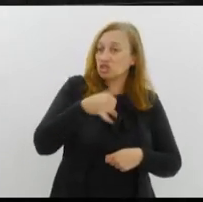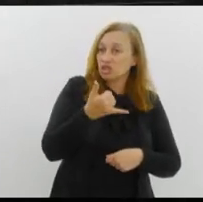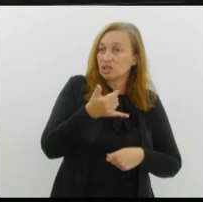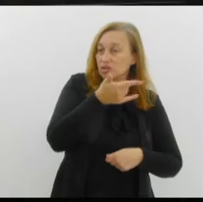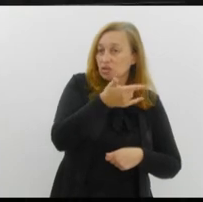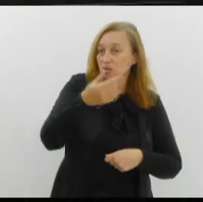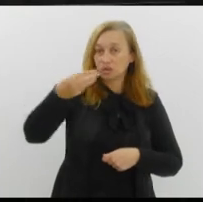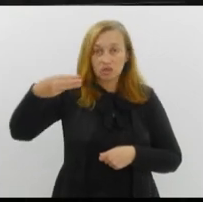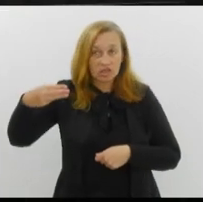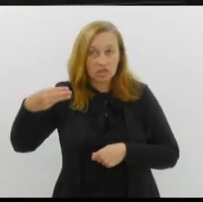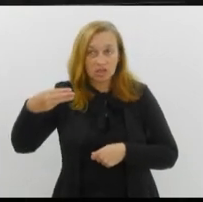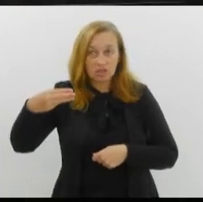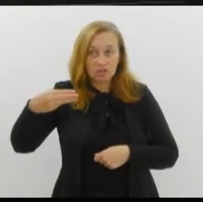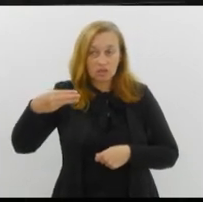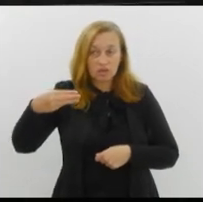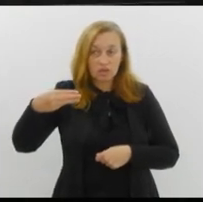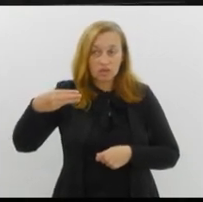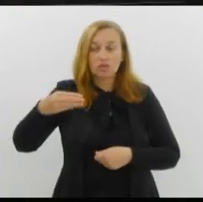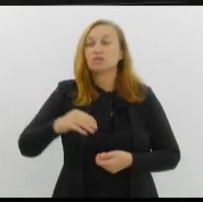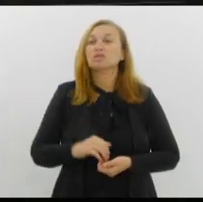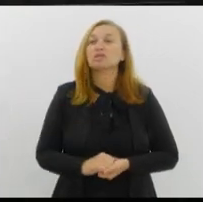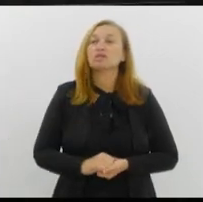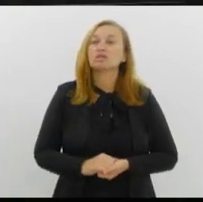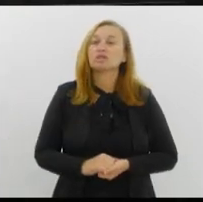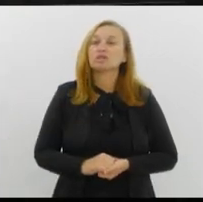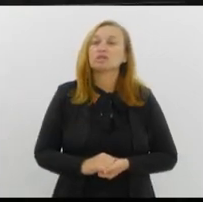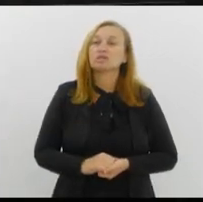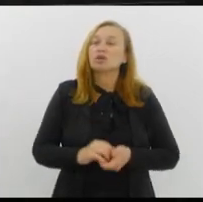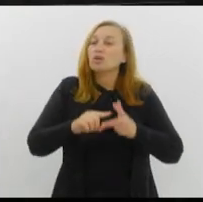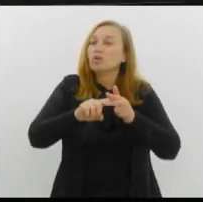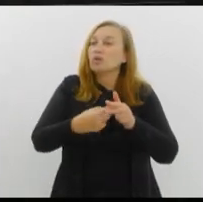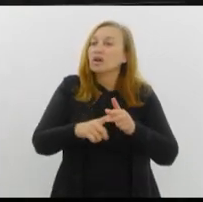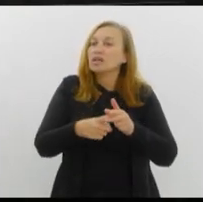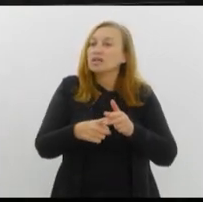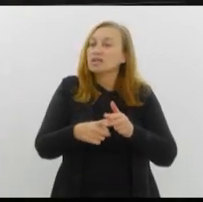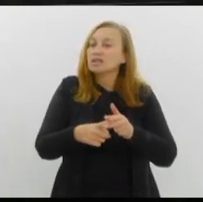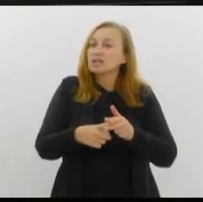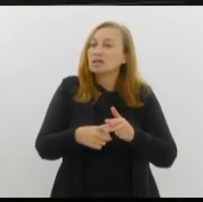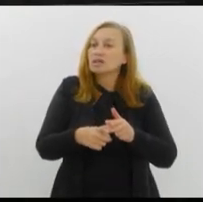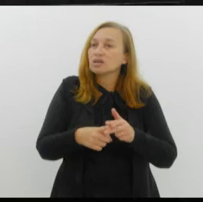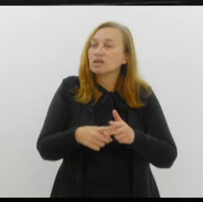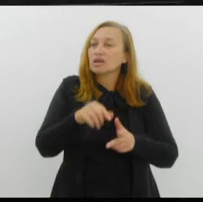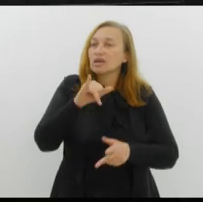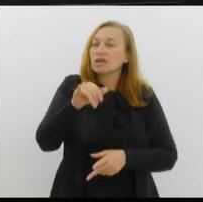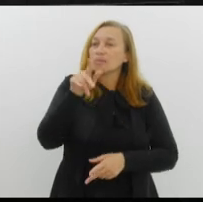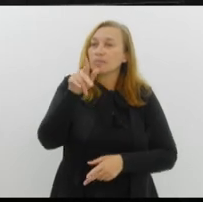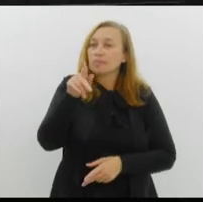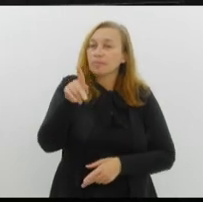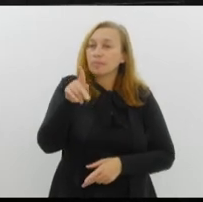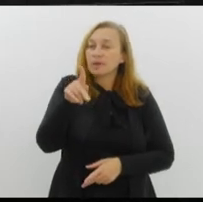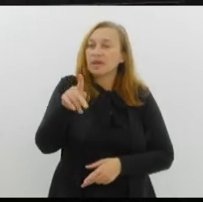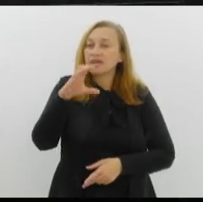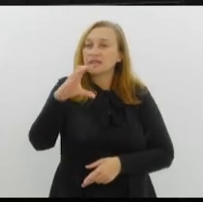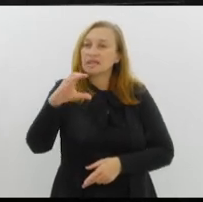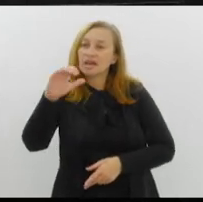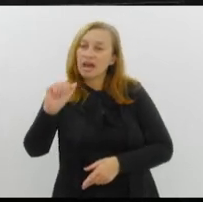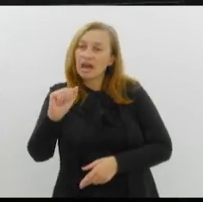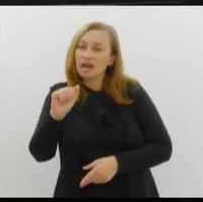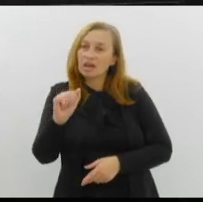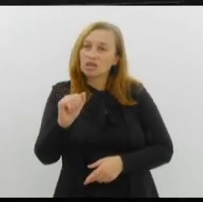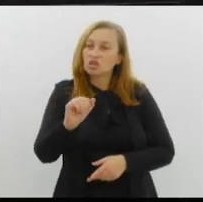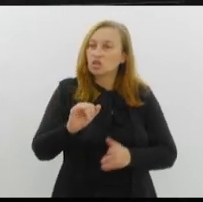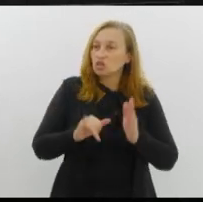2013, única e exclusivamente com a correção monetária pelo IPCA, sem juros